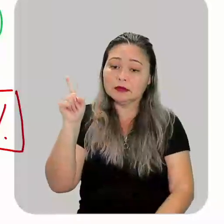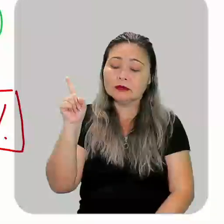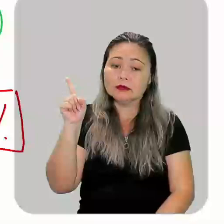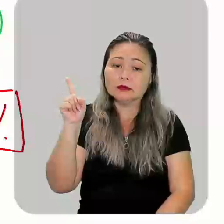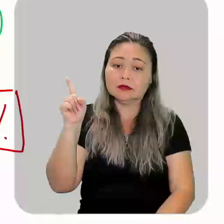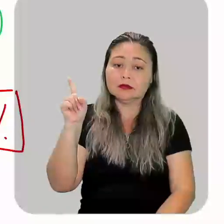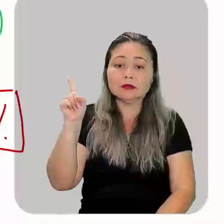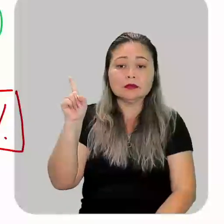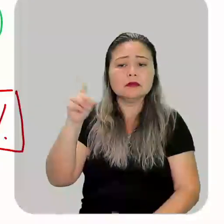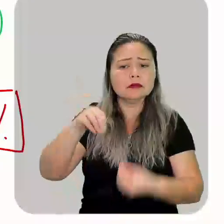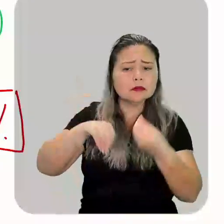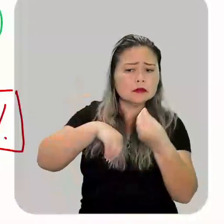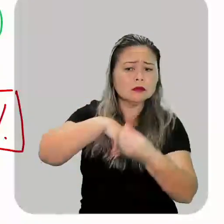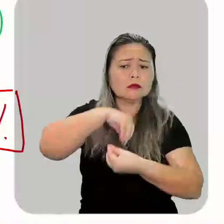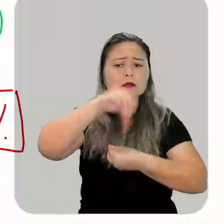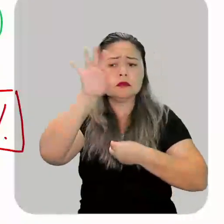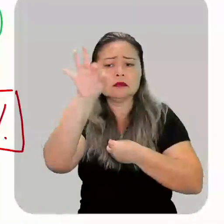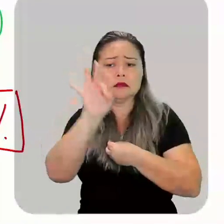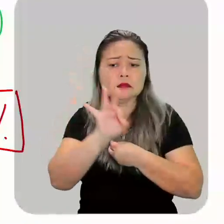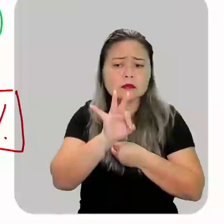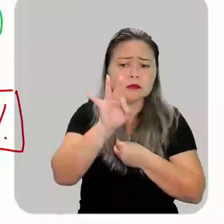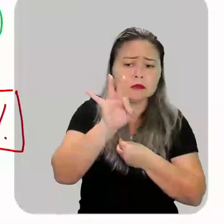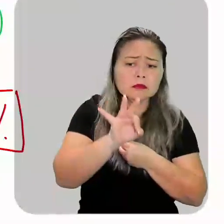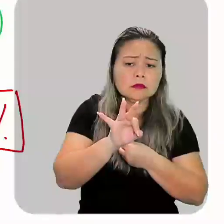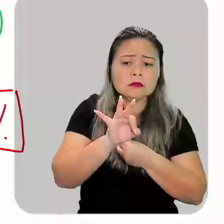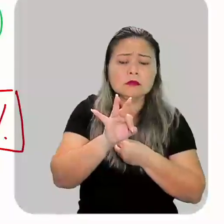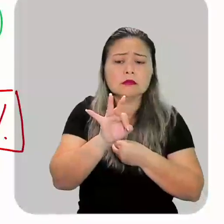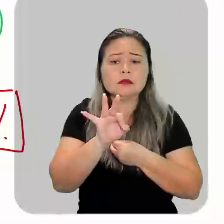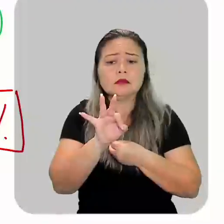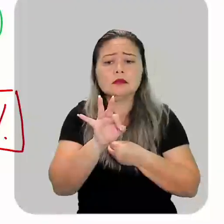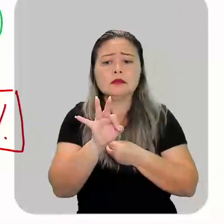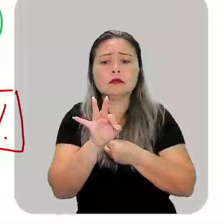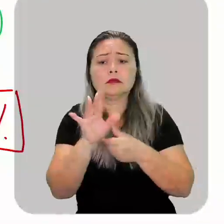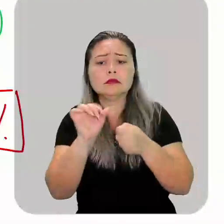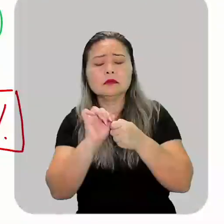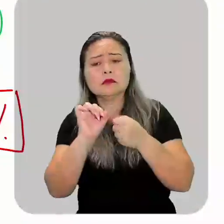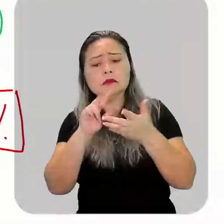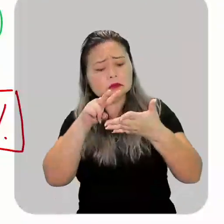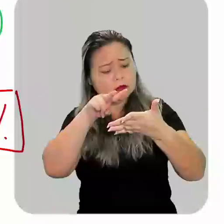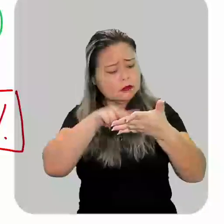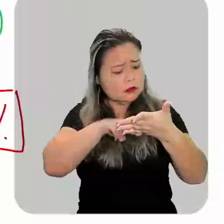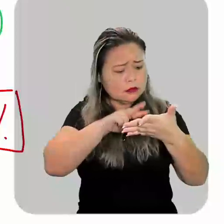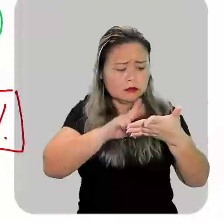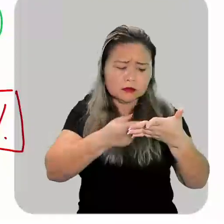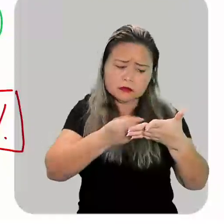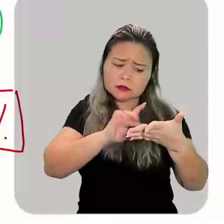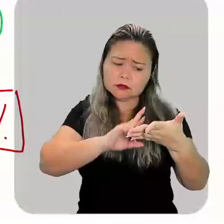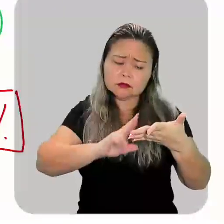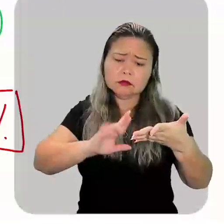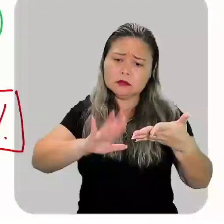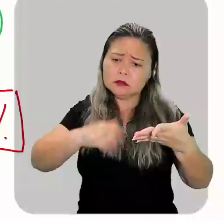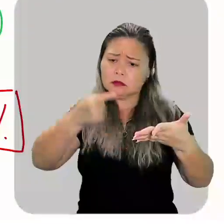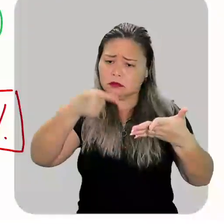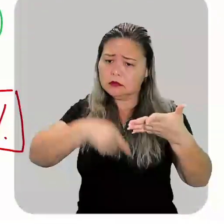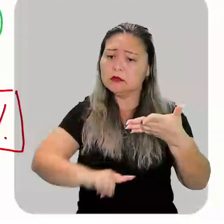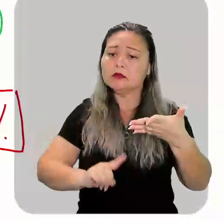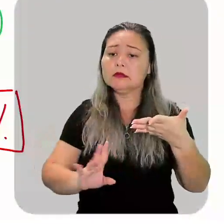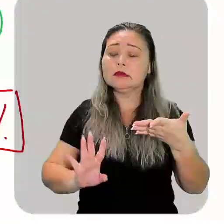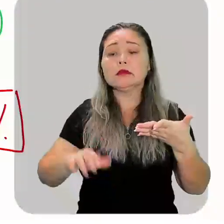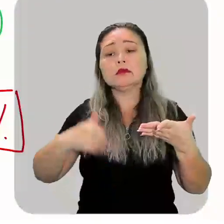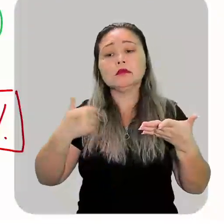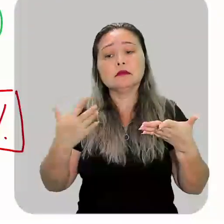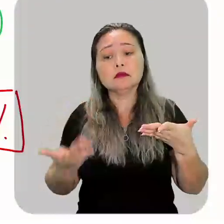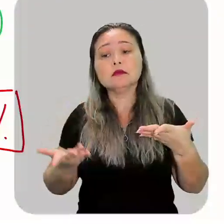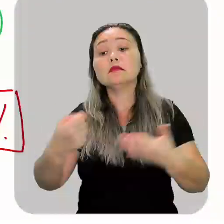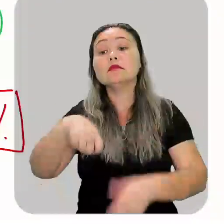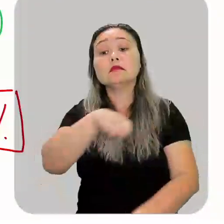essa daqui envolve porcentagem, só que ela já tem uma interpretaçãozinha um pouquinho mais aguçada. E